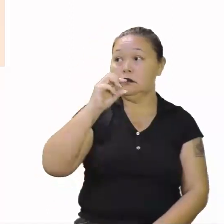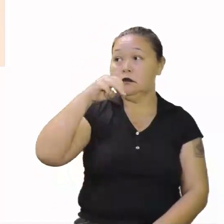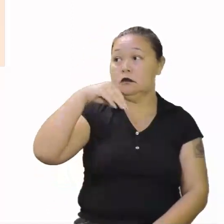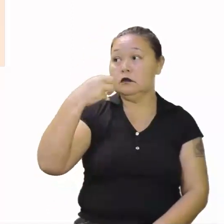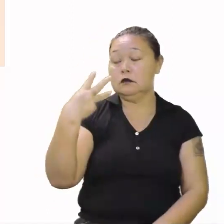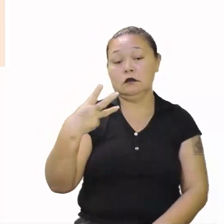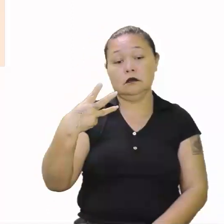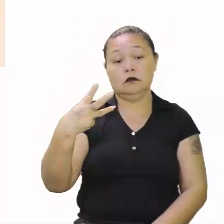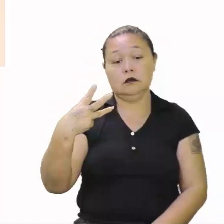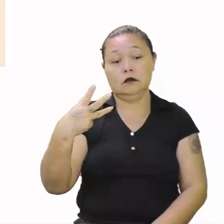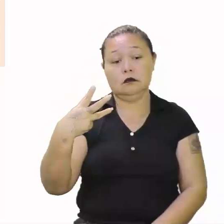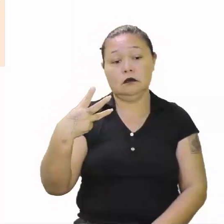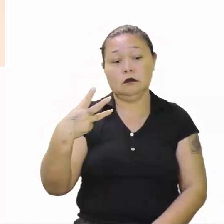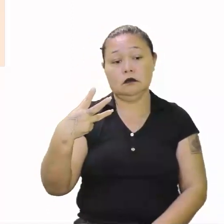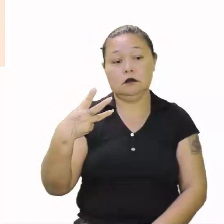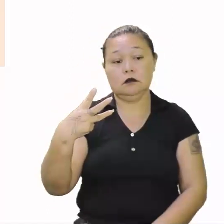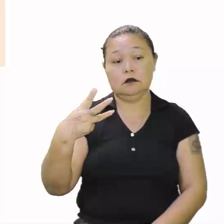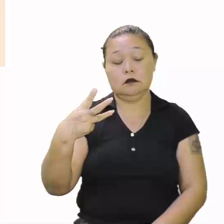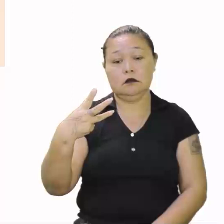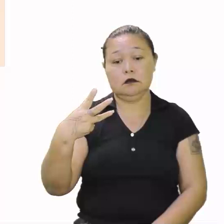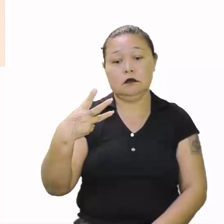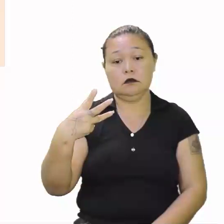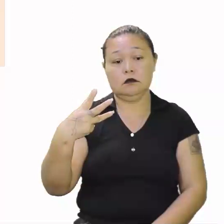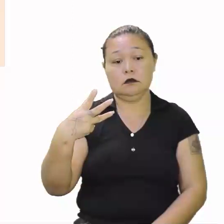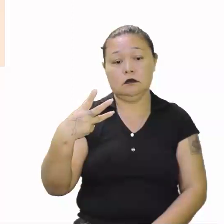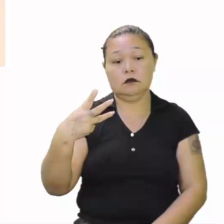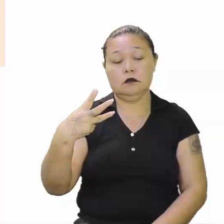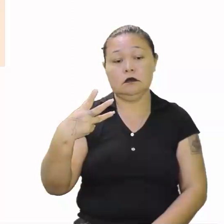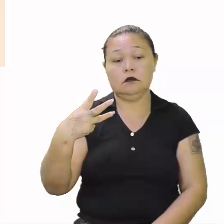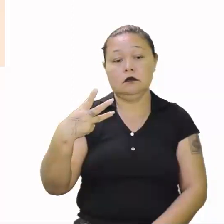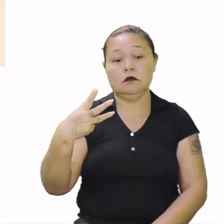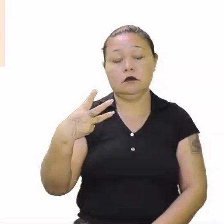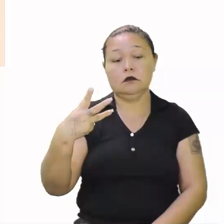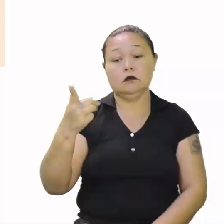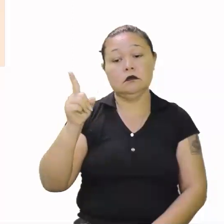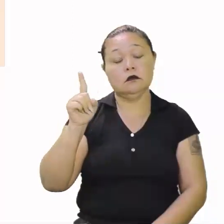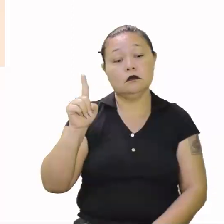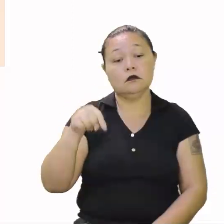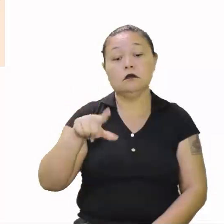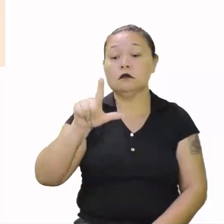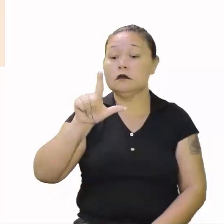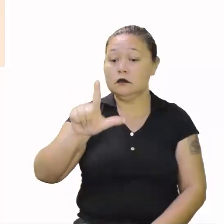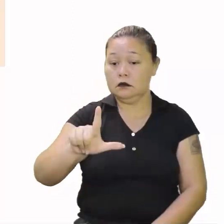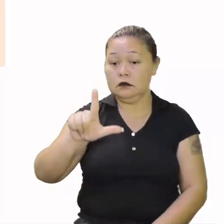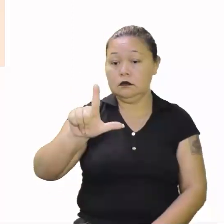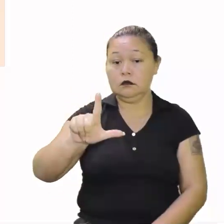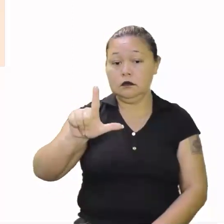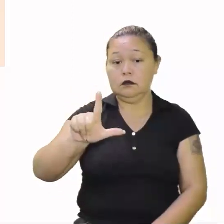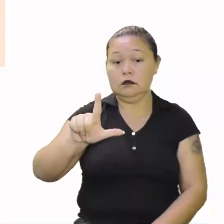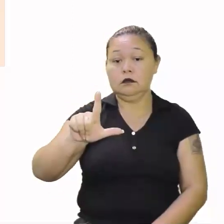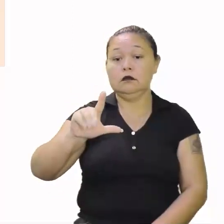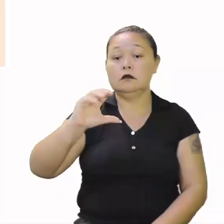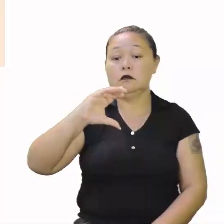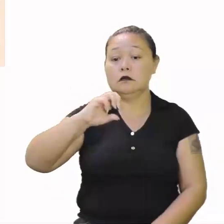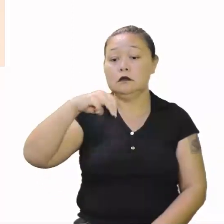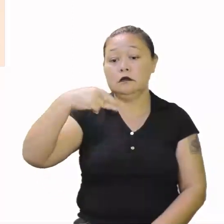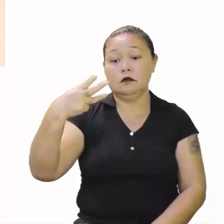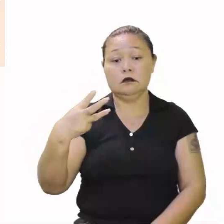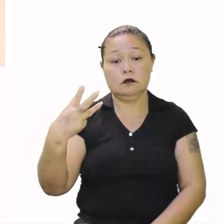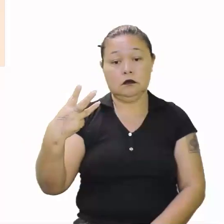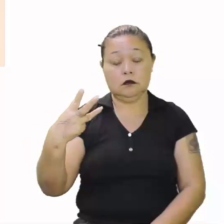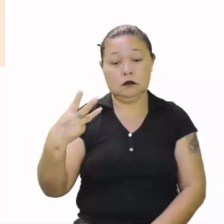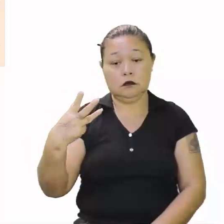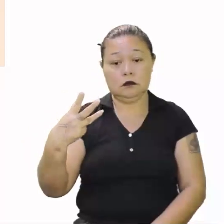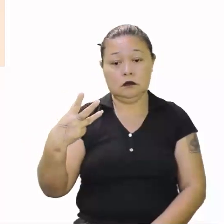decímetro cúbico, que eu chamo de dm elevado à terceira, o litro, o centímetro cúbico,